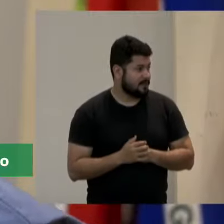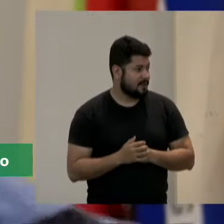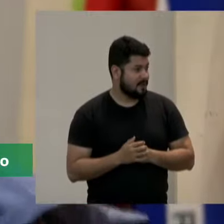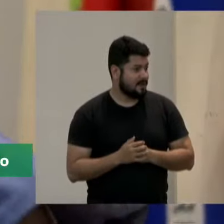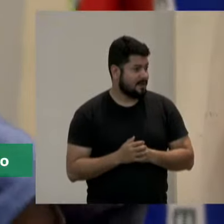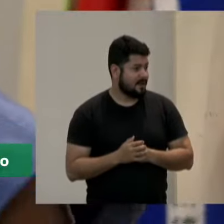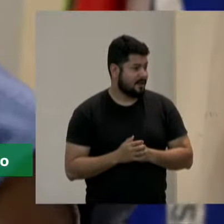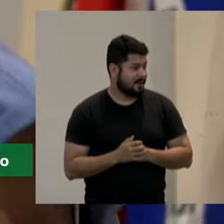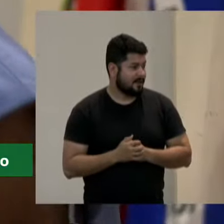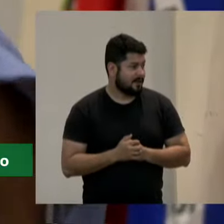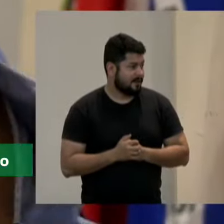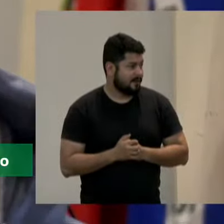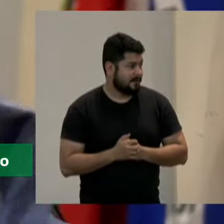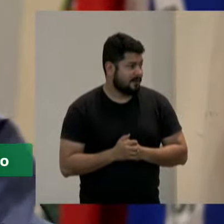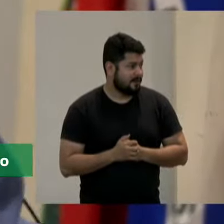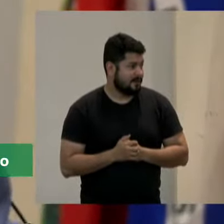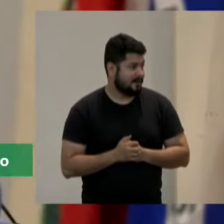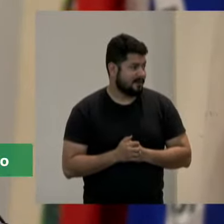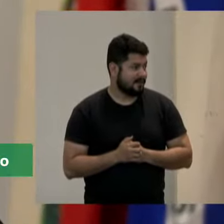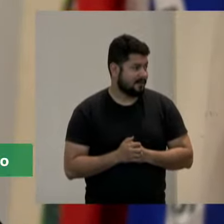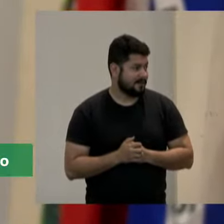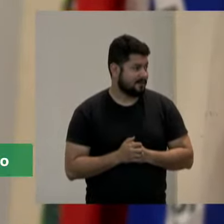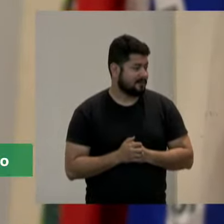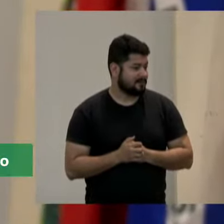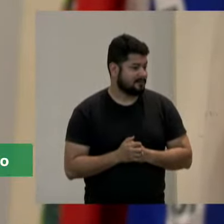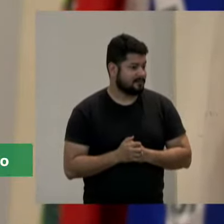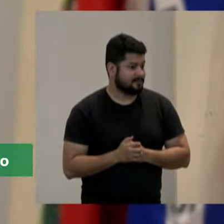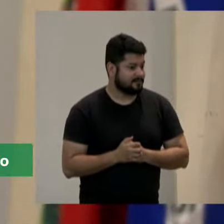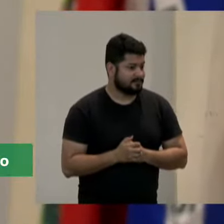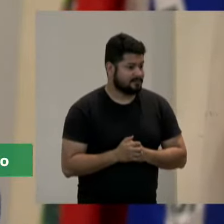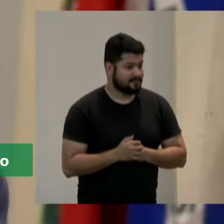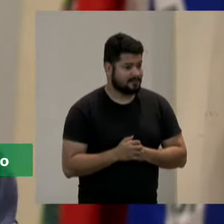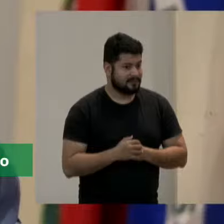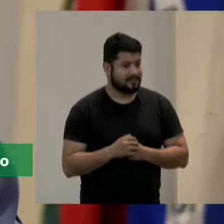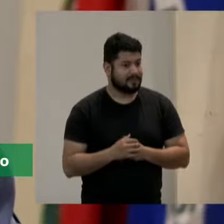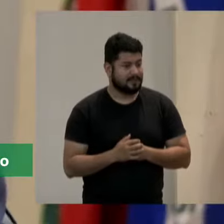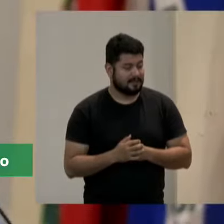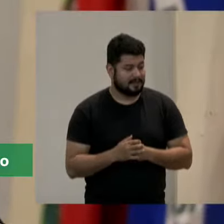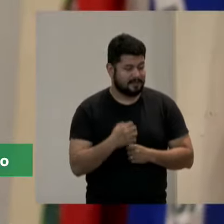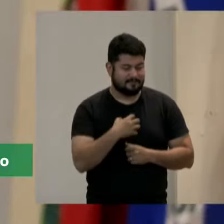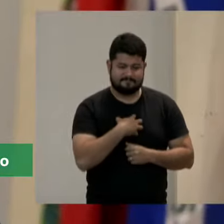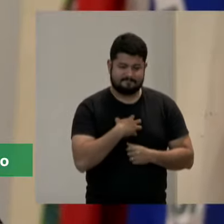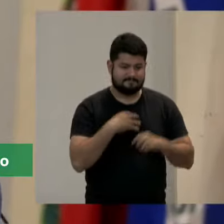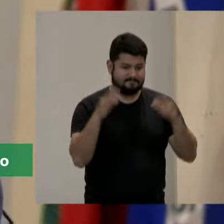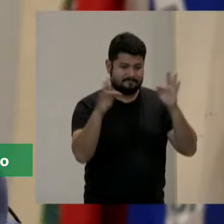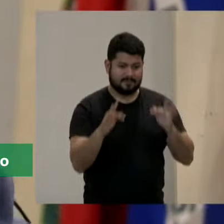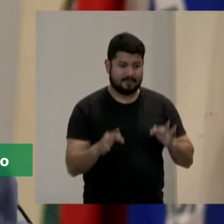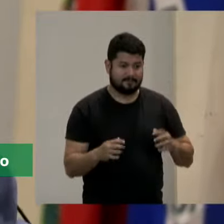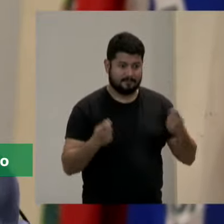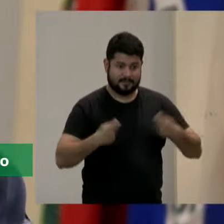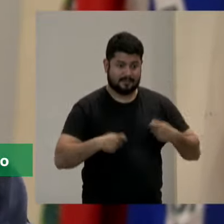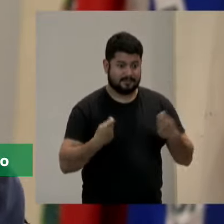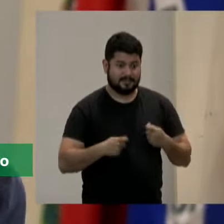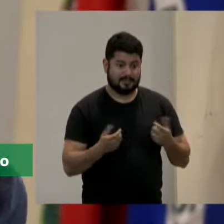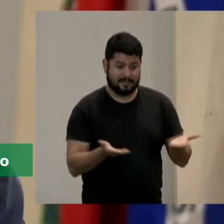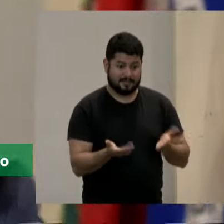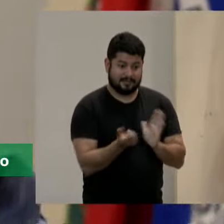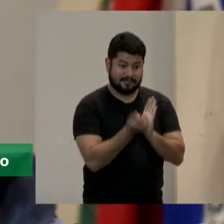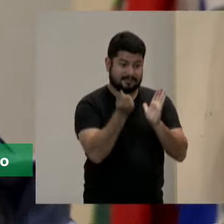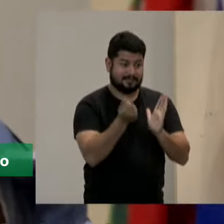E quando eu soube que a doutora vinha, eu fiquei extremamente feliz. Eu não podia deixar isso registrado para